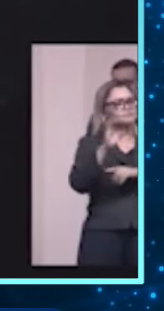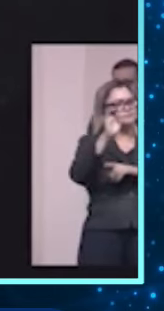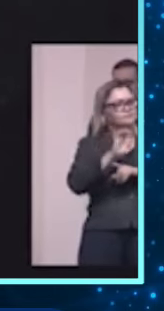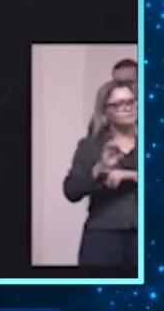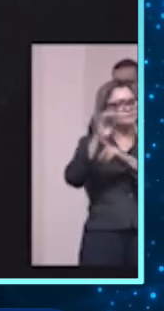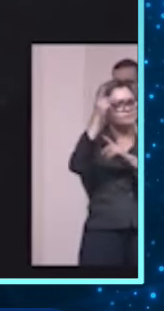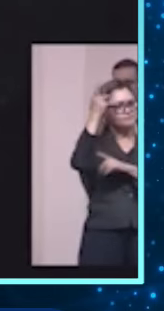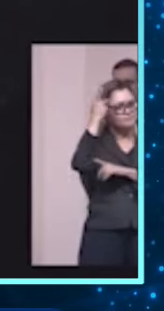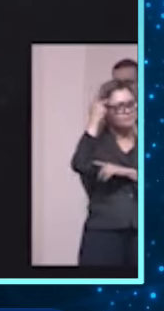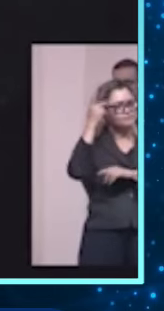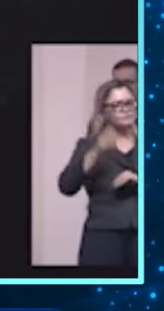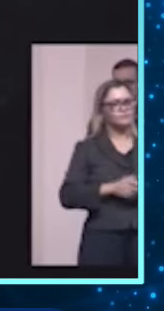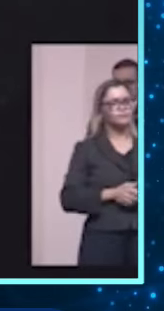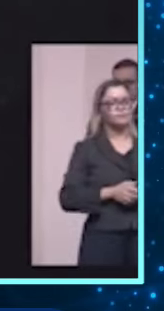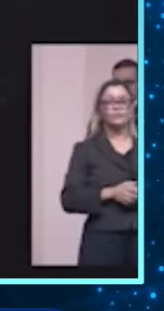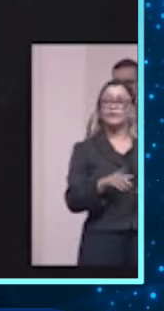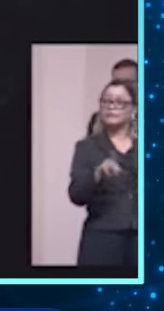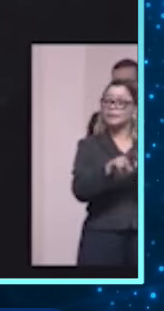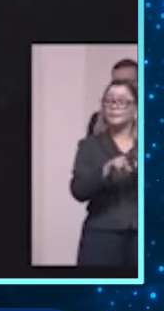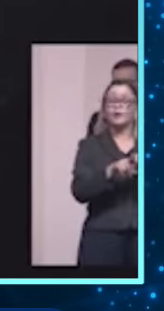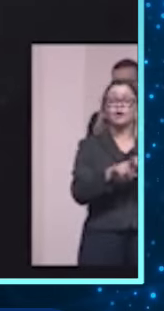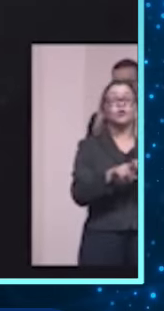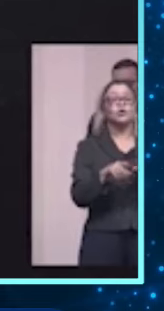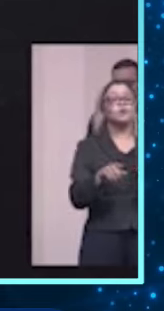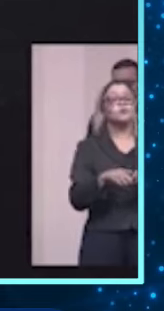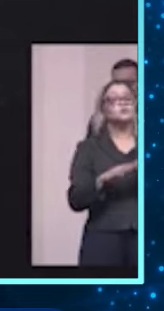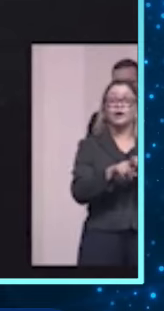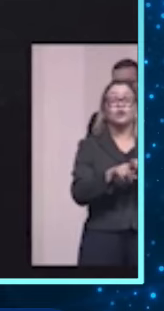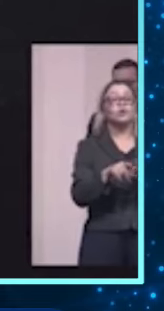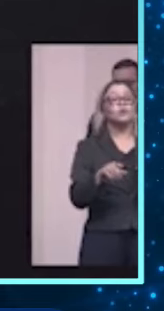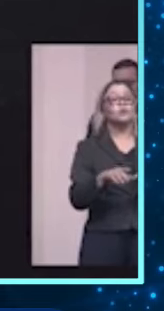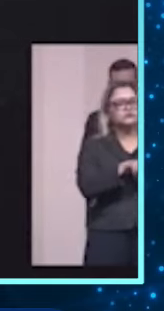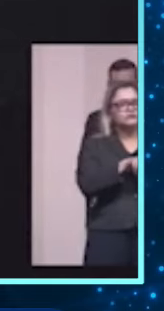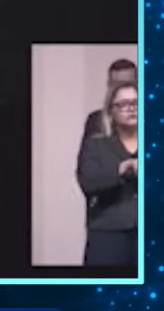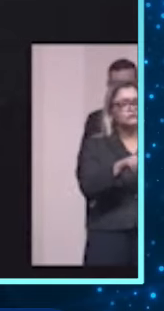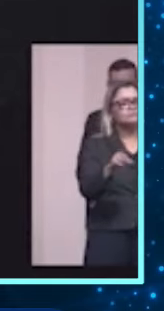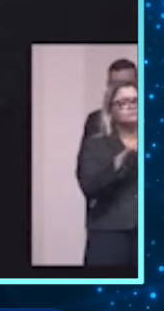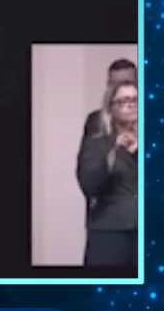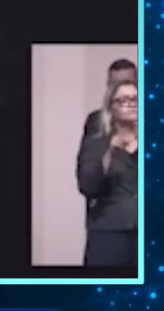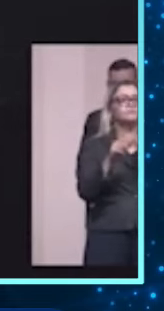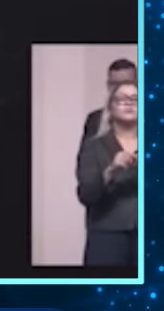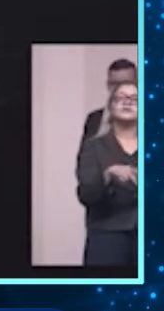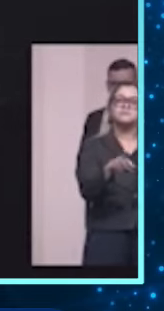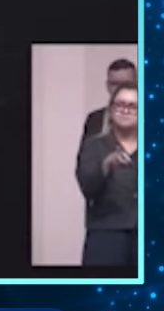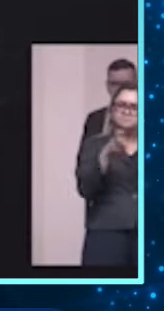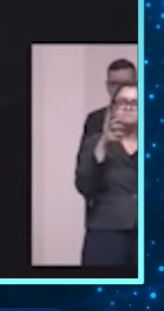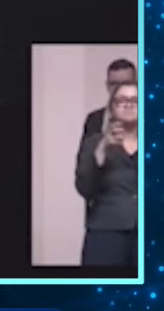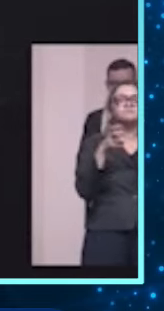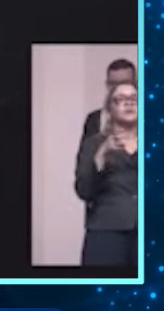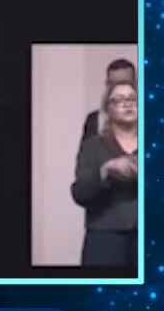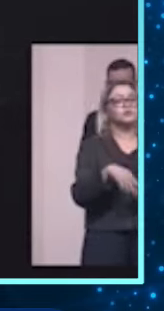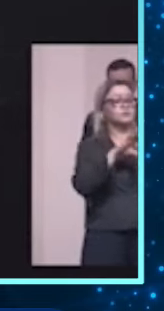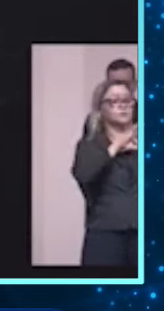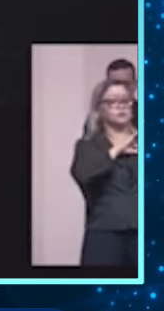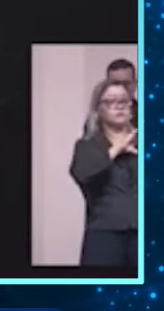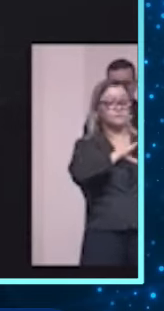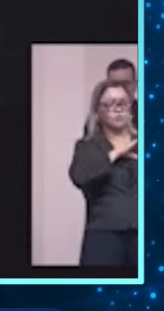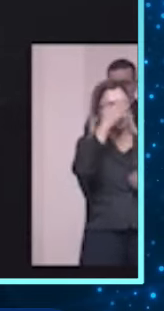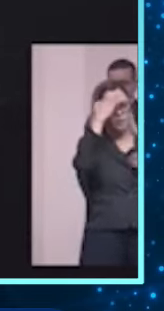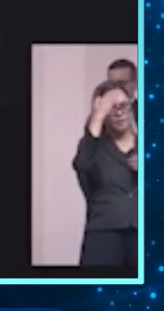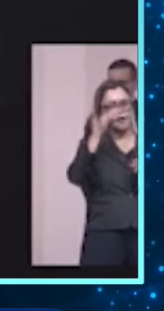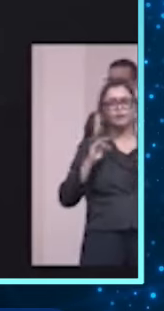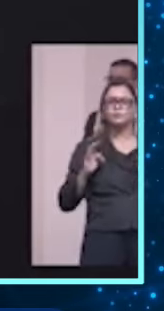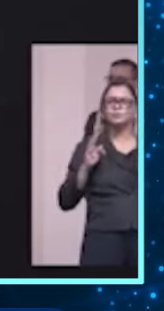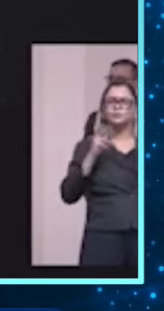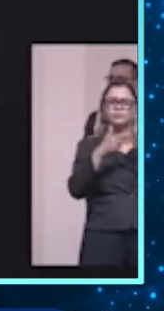então para que o Tarcísio possa trabalhar com mais independência não vote PSD em nenhuma cidade de